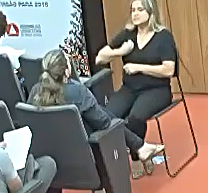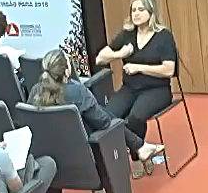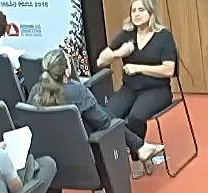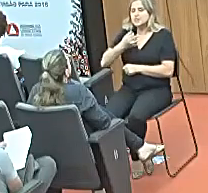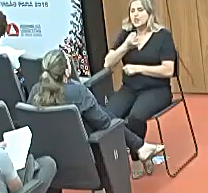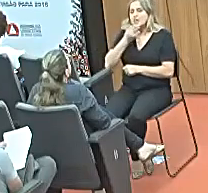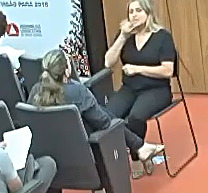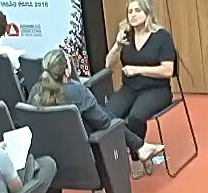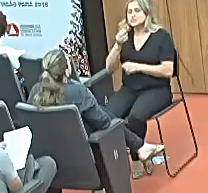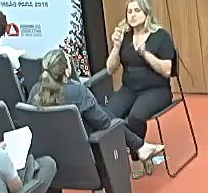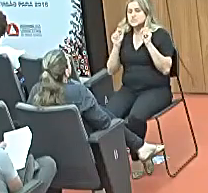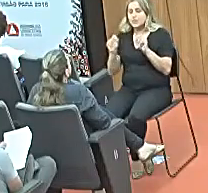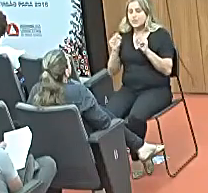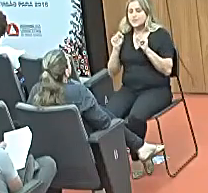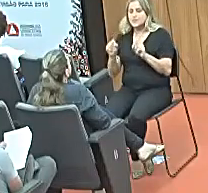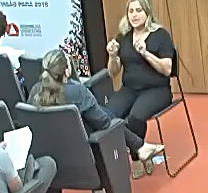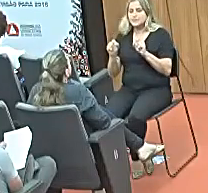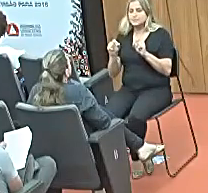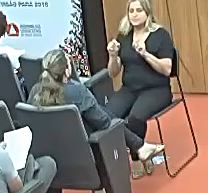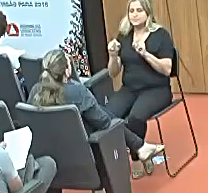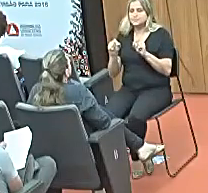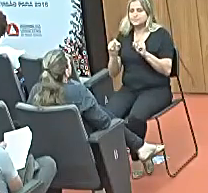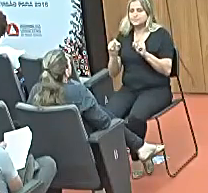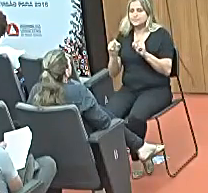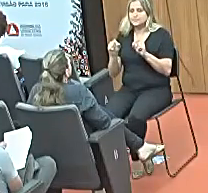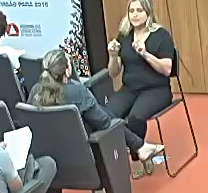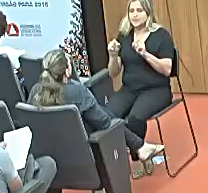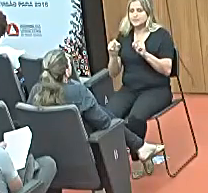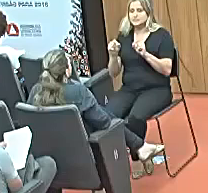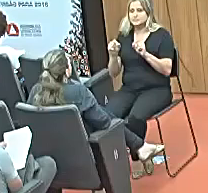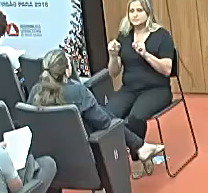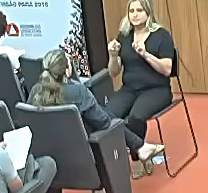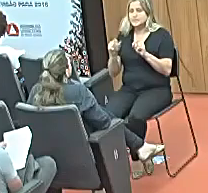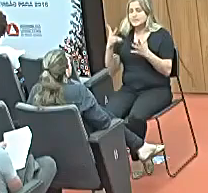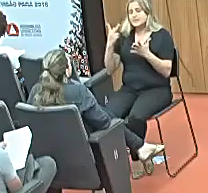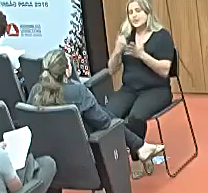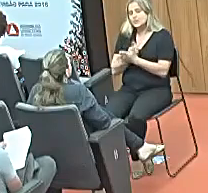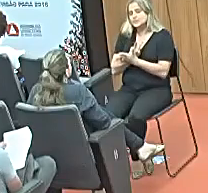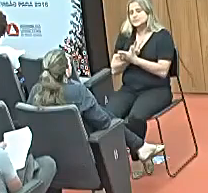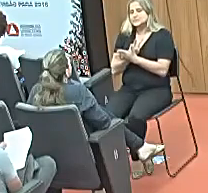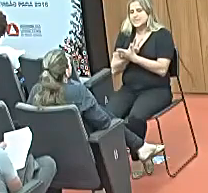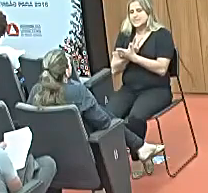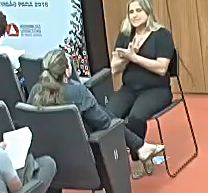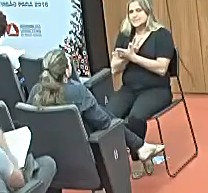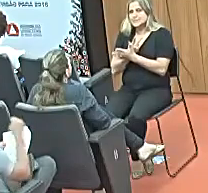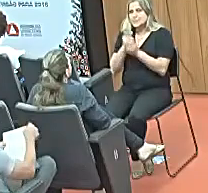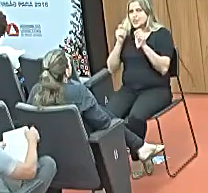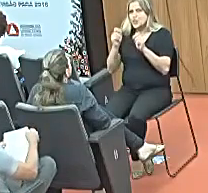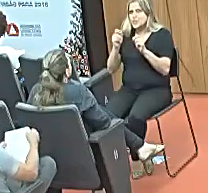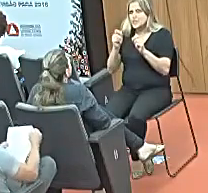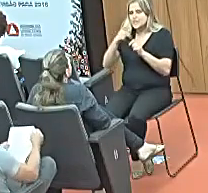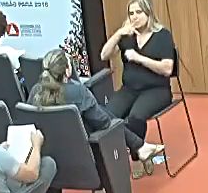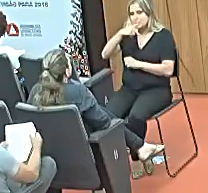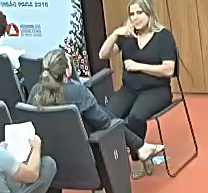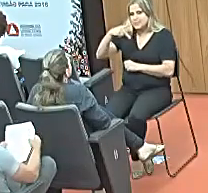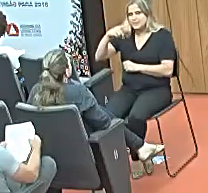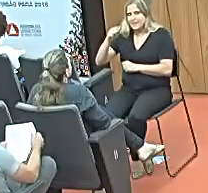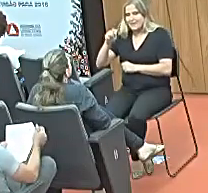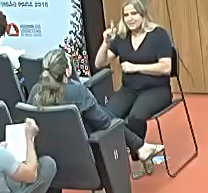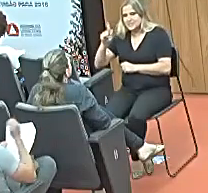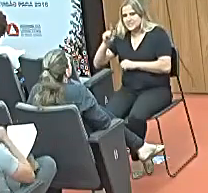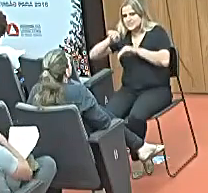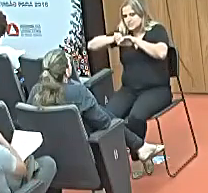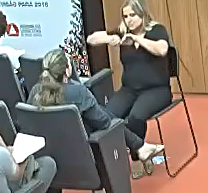uma moção do grupo no sentido é de que ocorra as descendo uma descentralização das reuniões de discussão